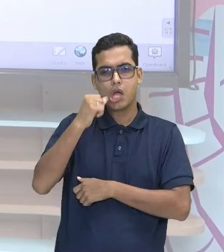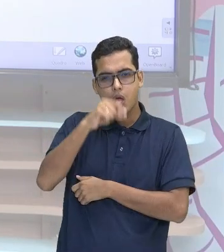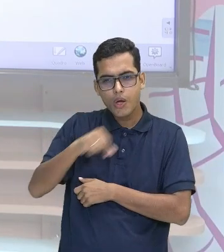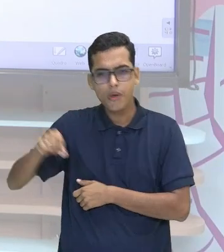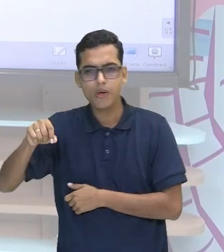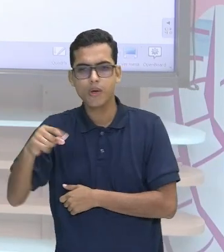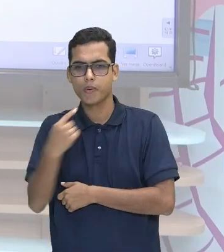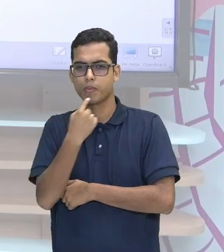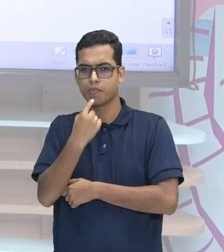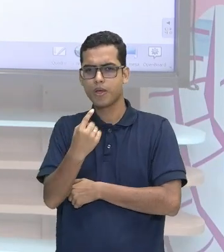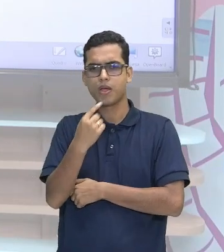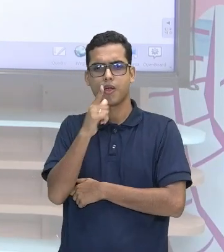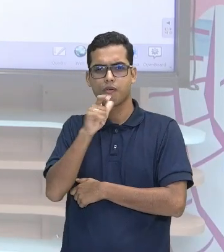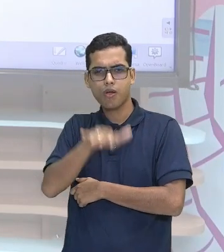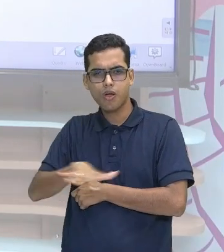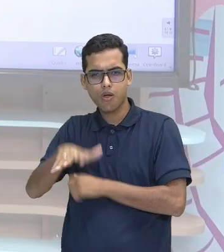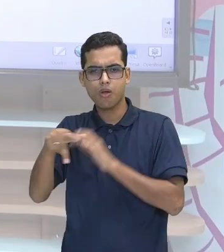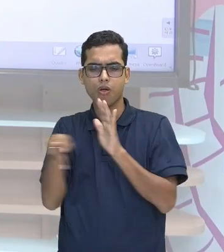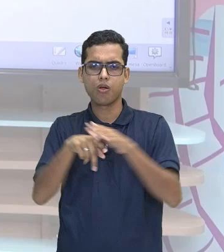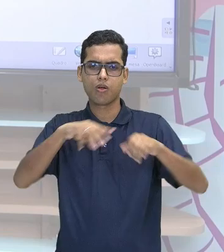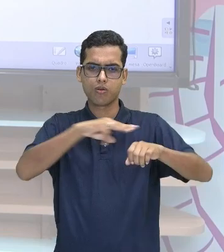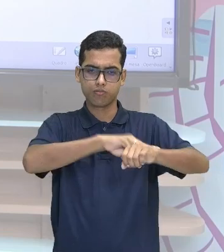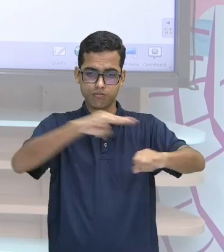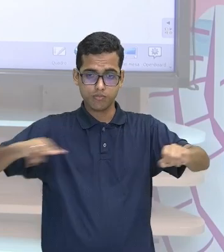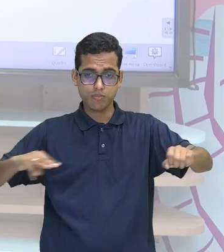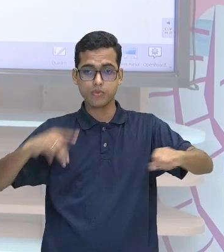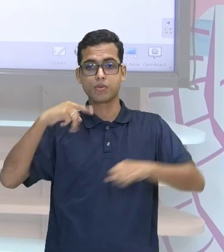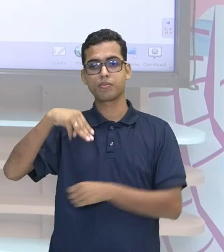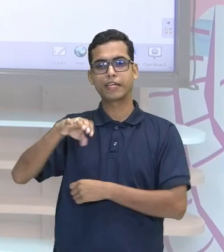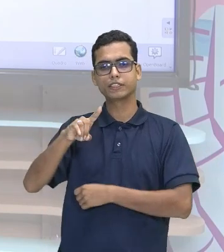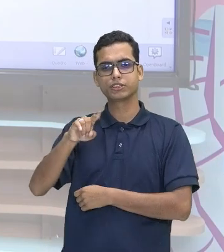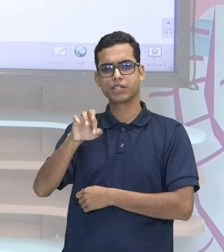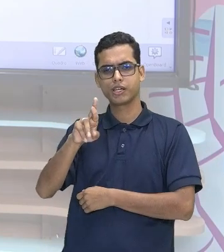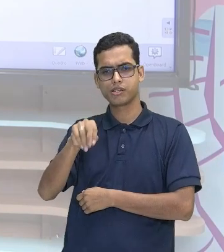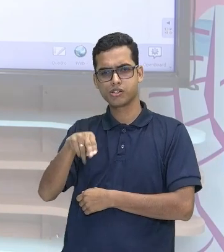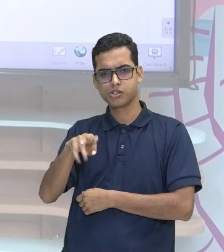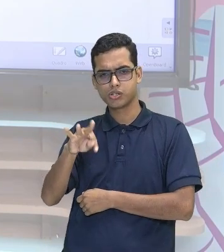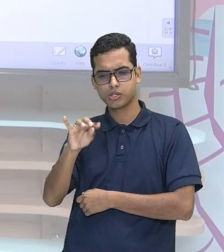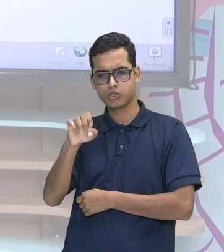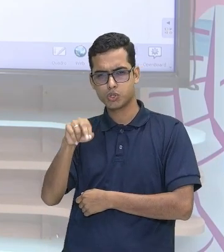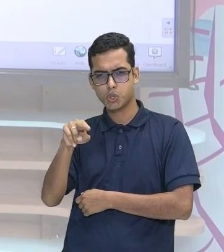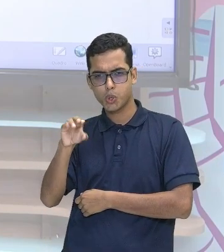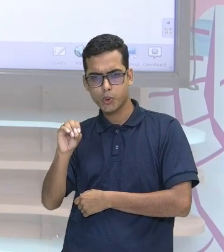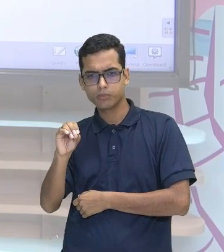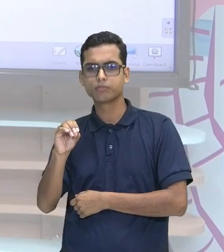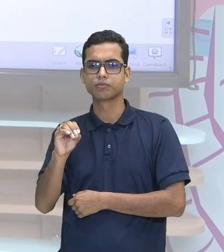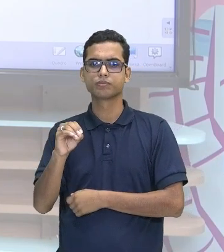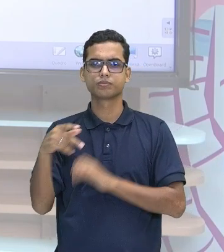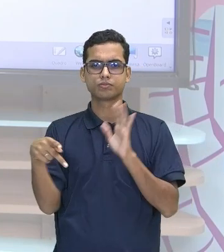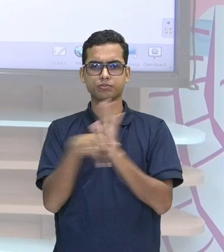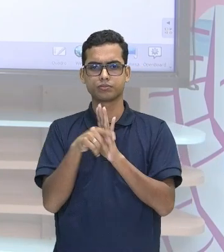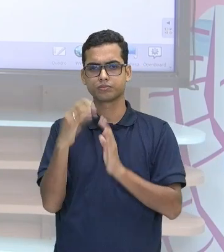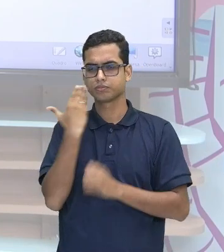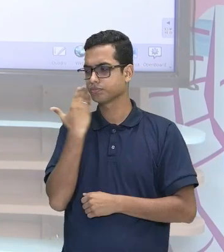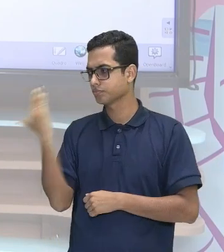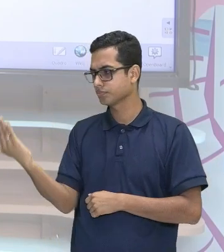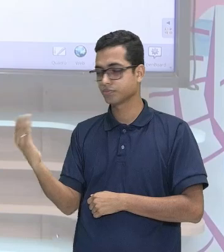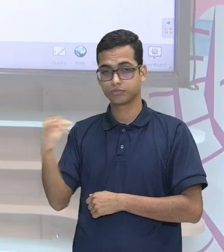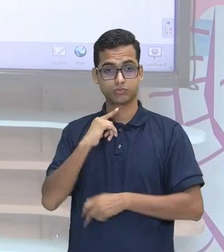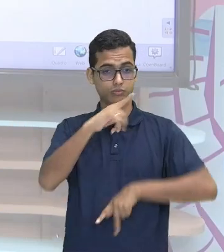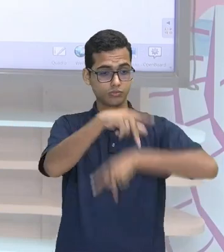para a Idade Moderna e essa modificação aí da paisagem, o crescimento da população, né, que a gente